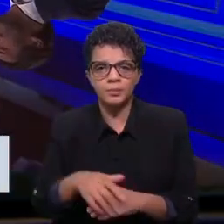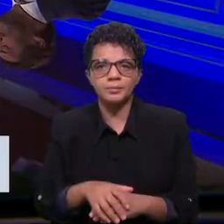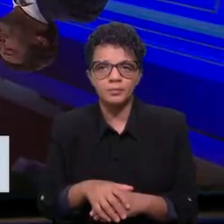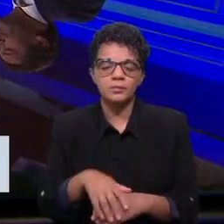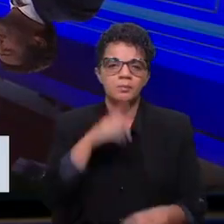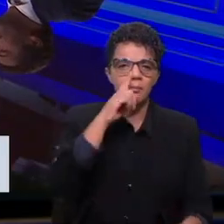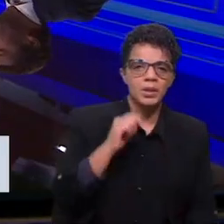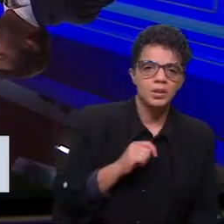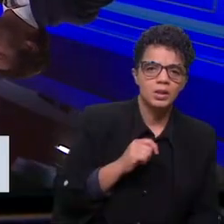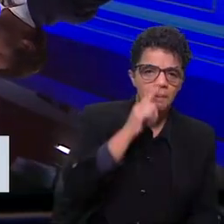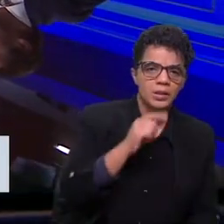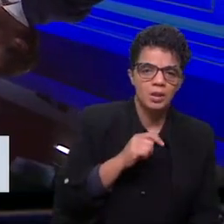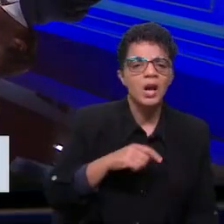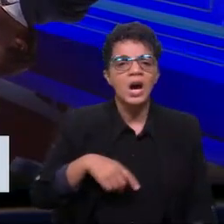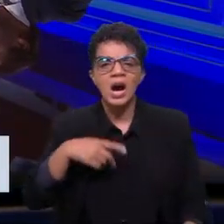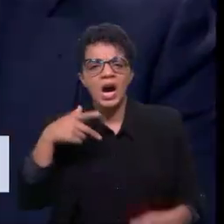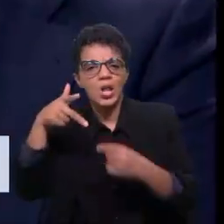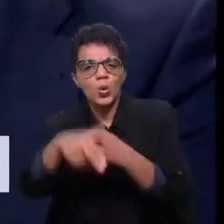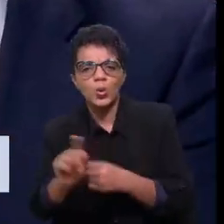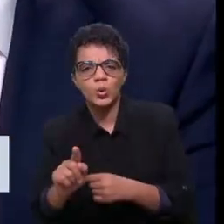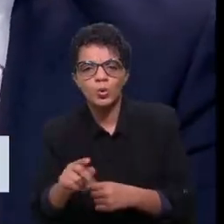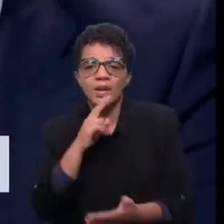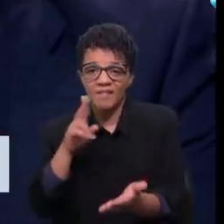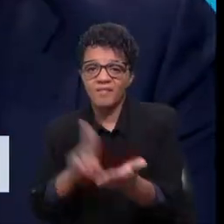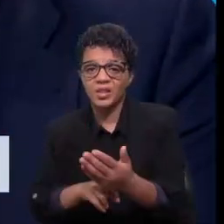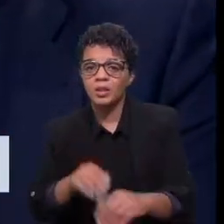ou não cortou não implementou o acordo que cortava pensões